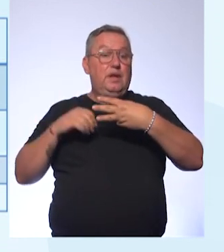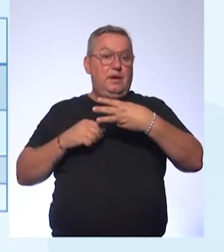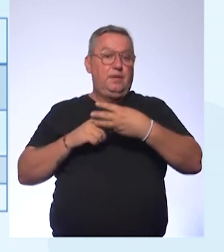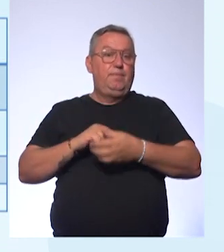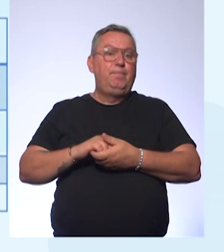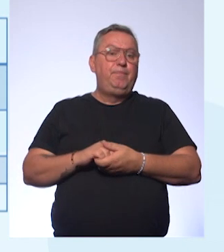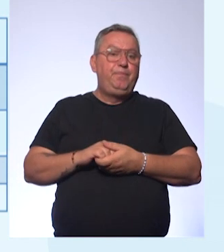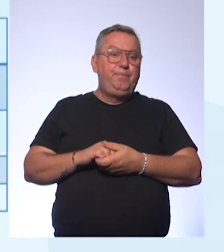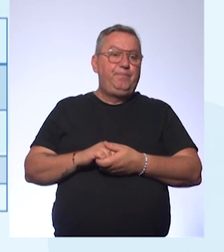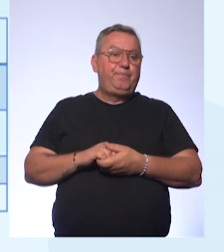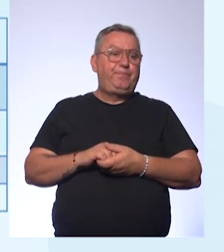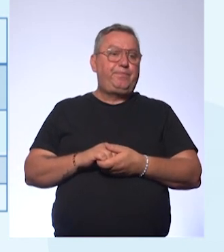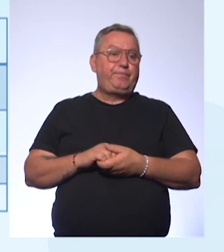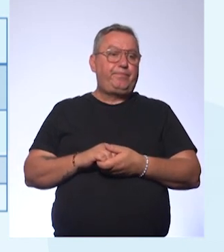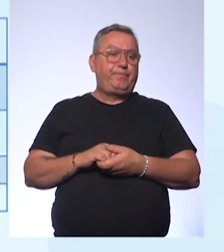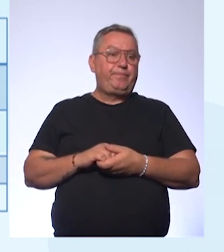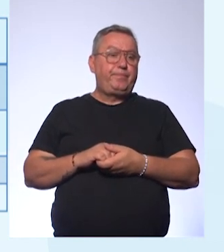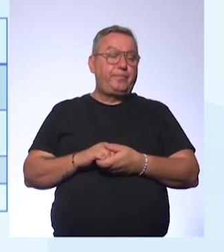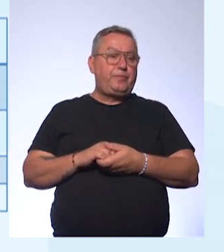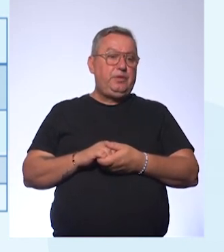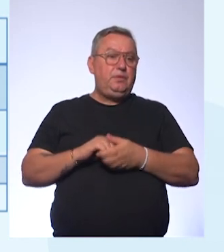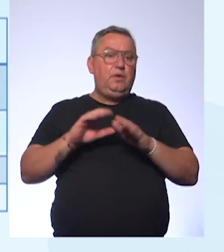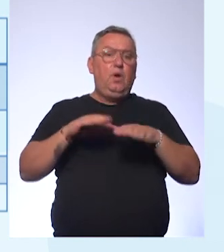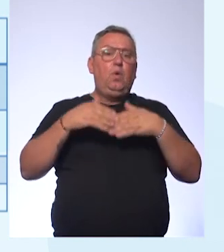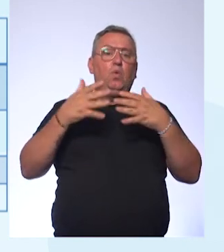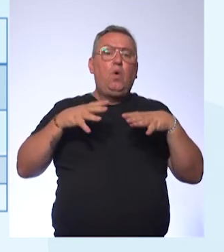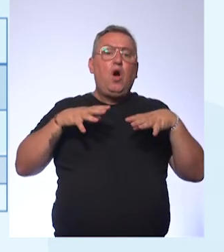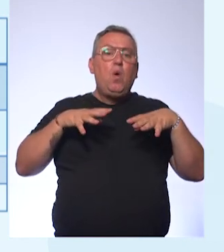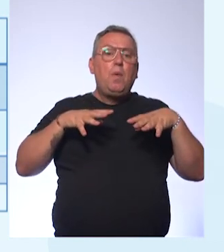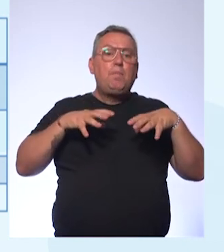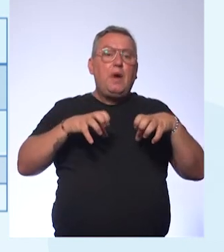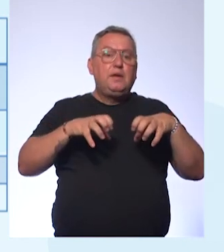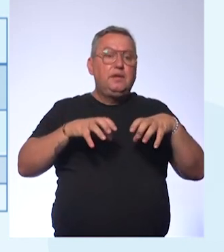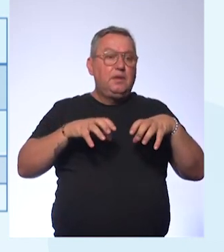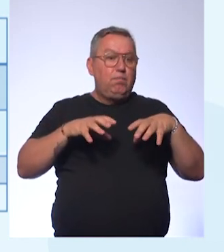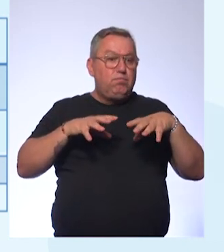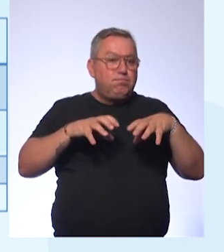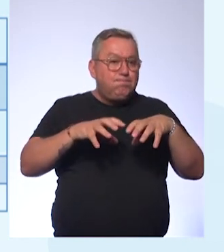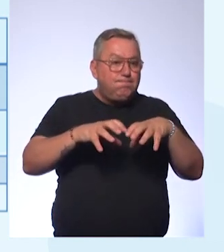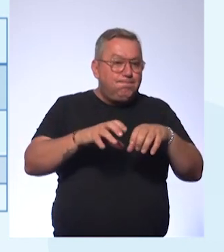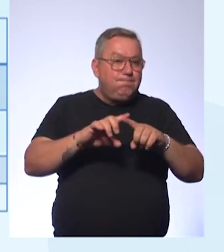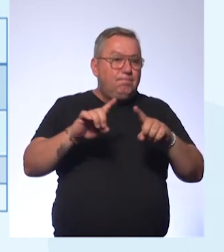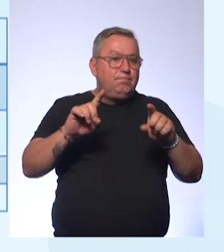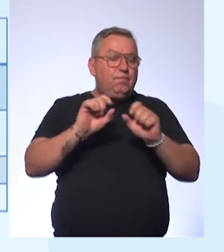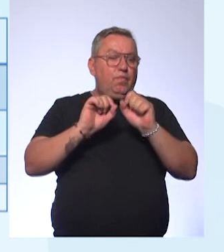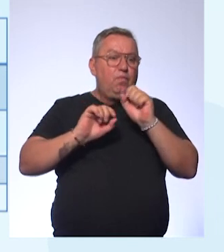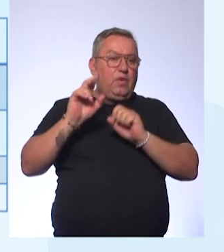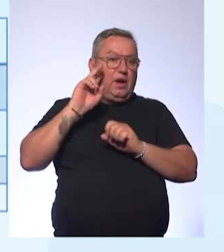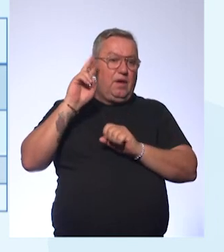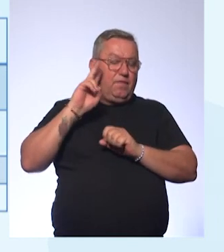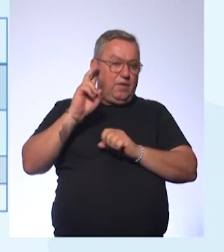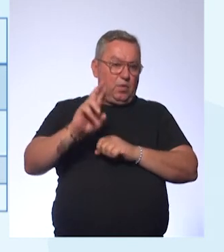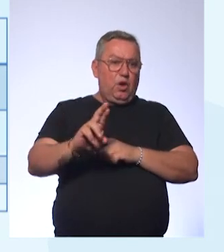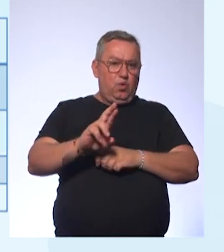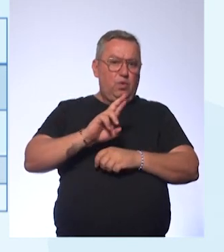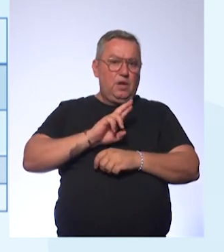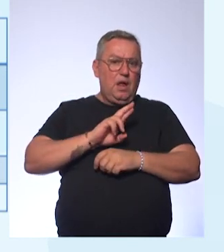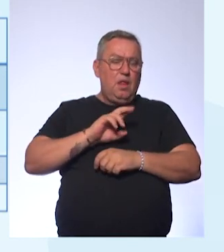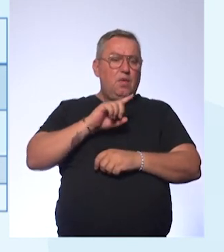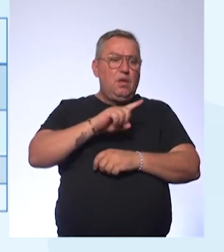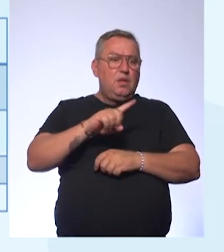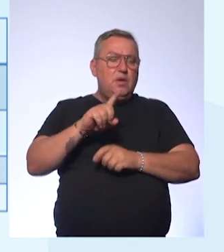temos 3 partículas. Qual a massa dessas partículas? Portanto, para calcular a massa